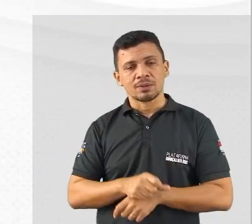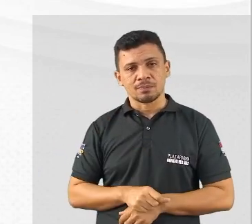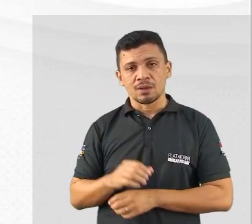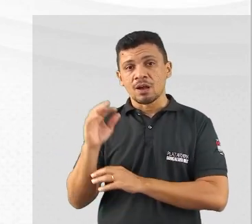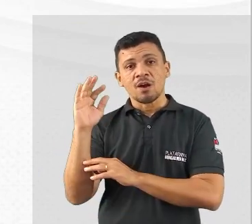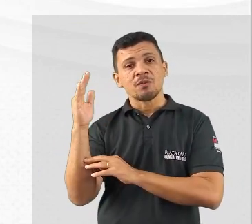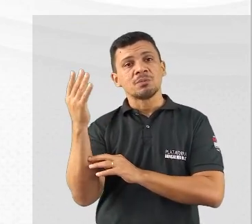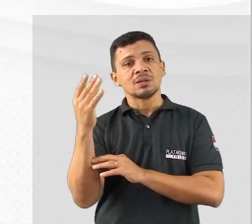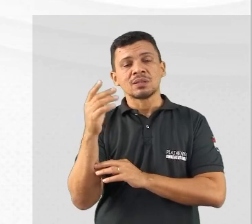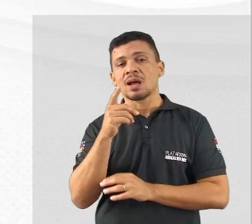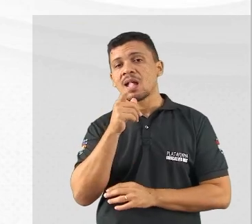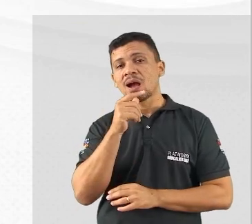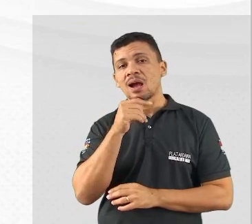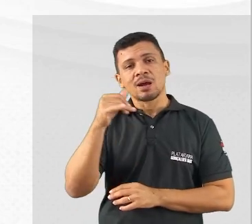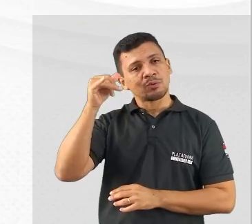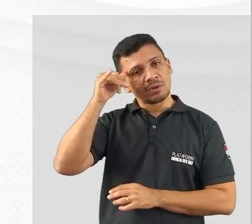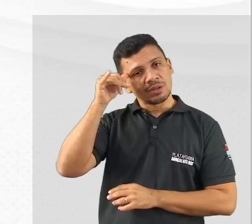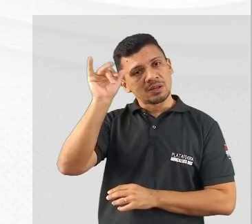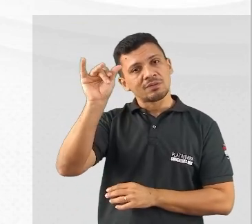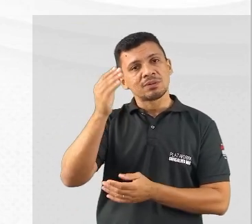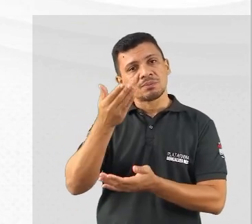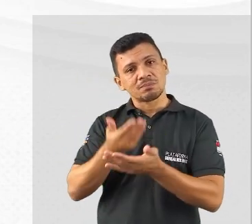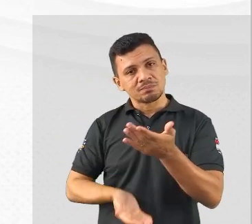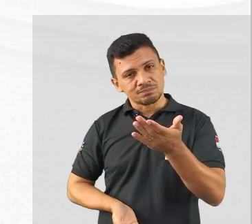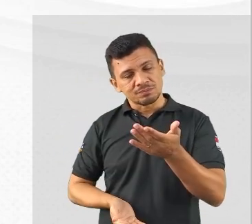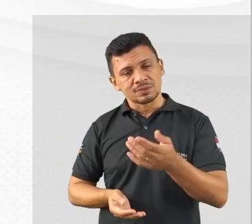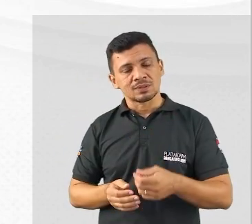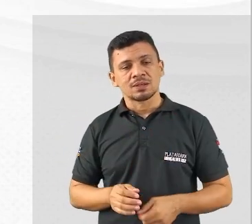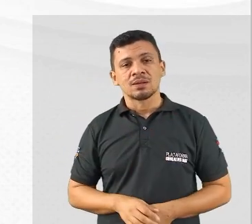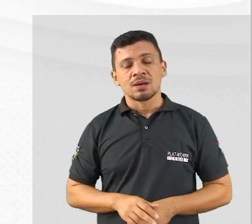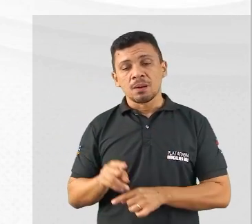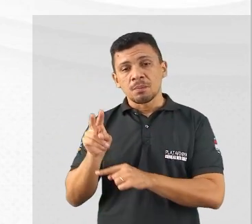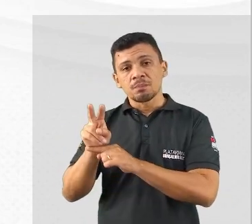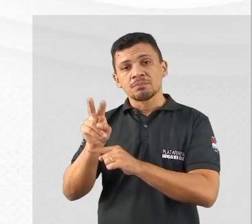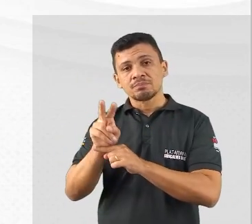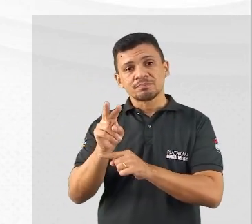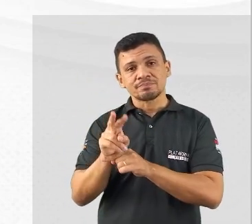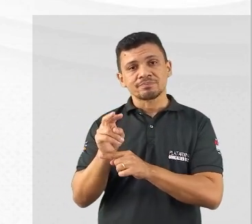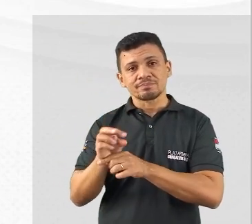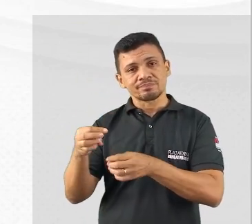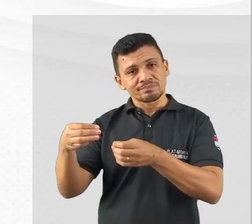né, a função de proteger a célula vegetal, os vegetais, a